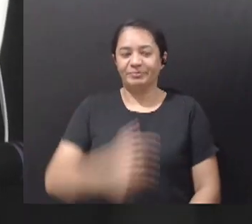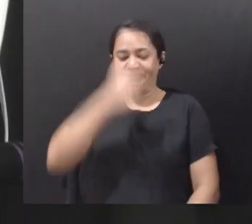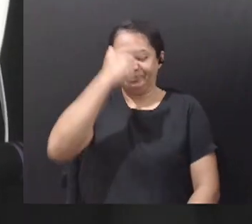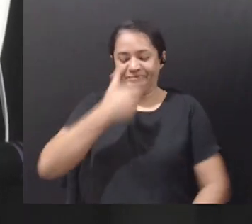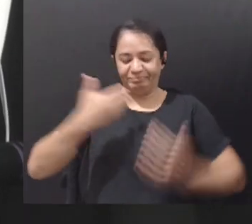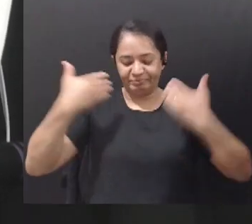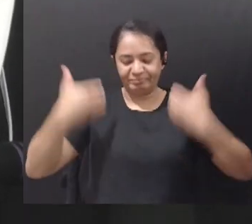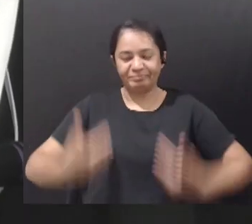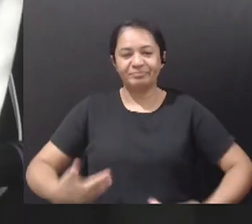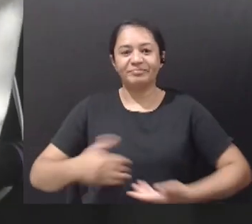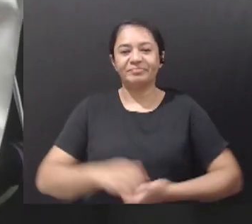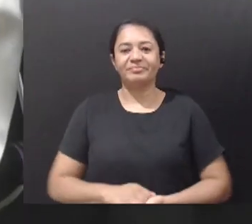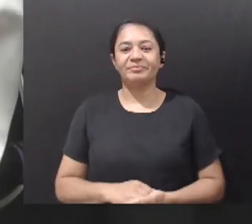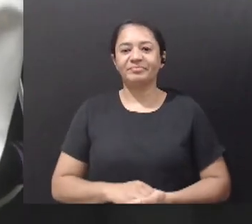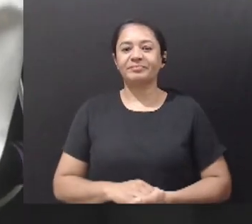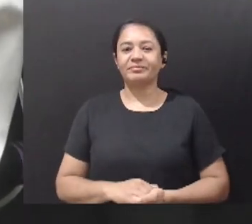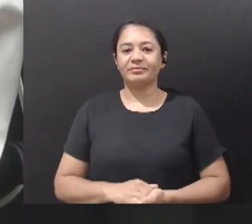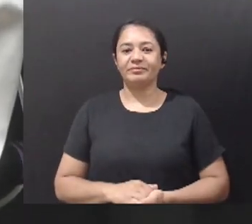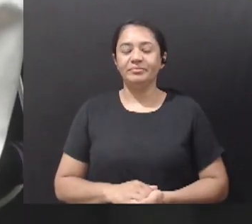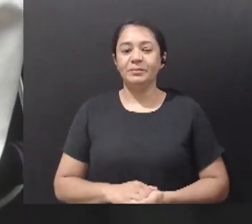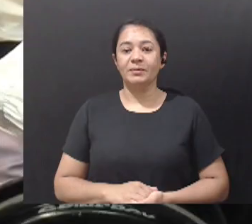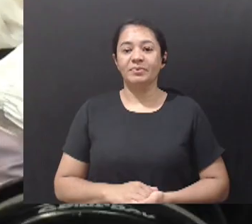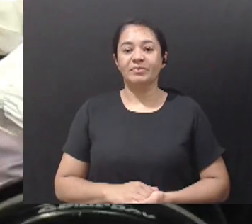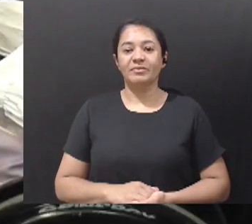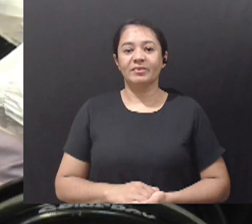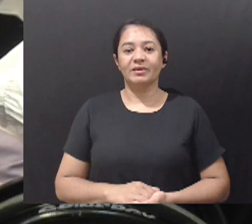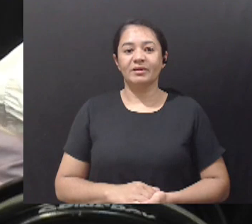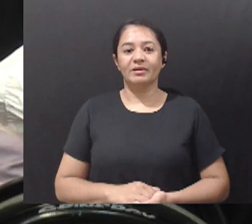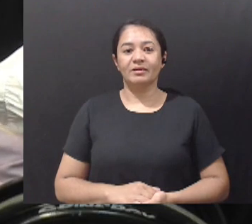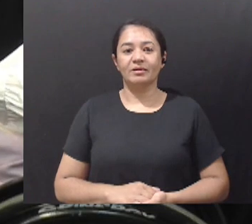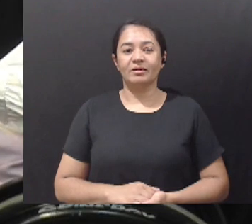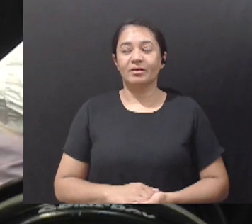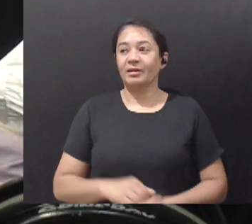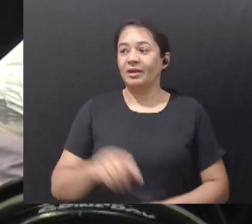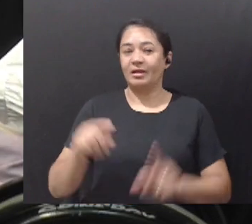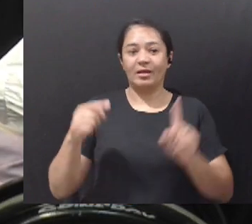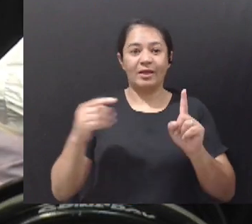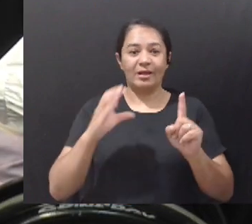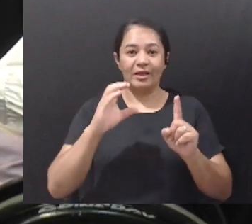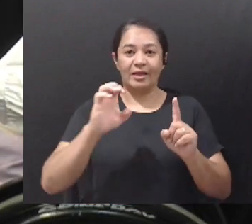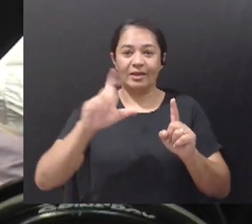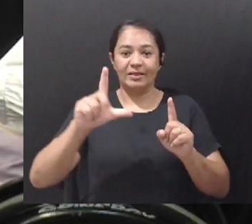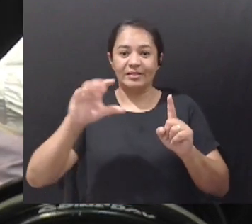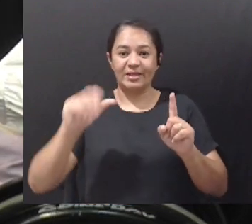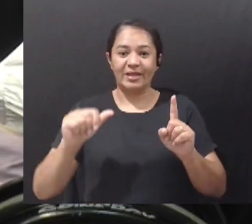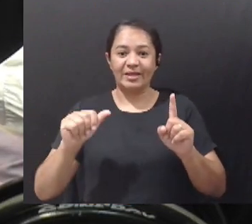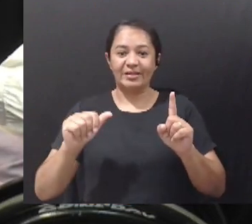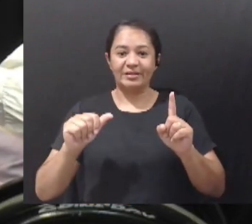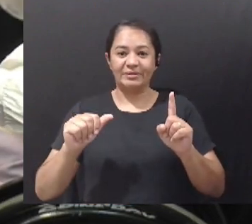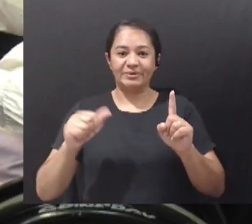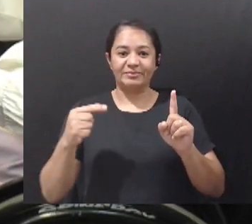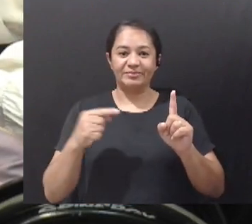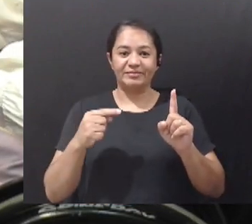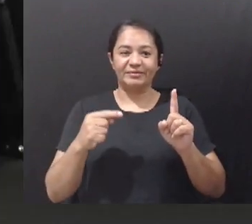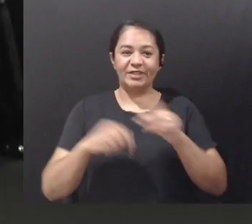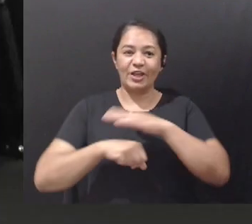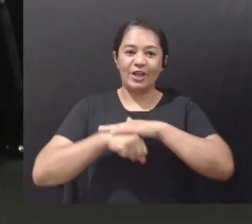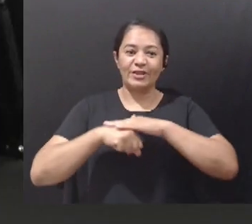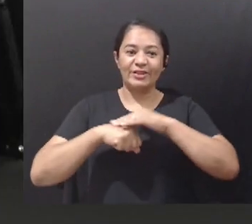É importante salientar que a Célia a gente chama carinhosamente de